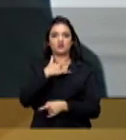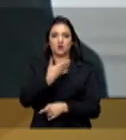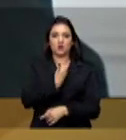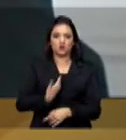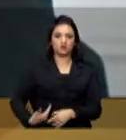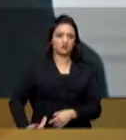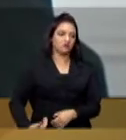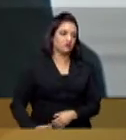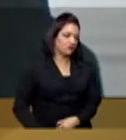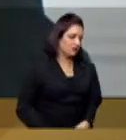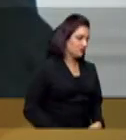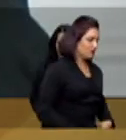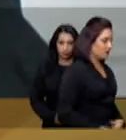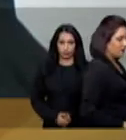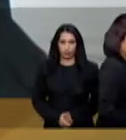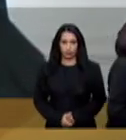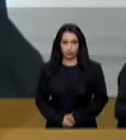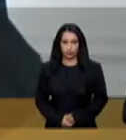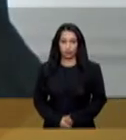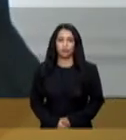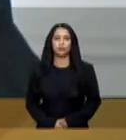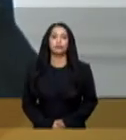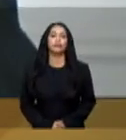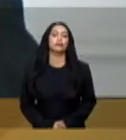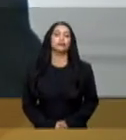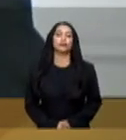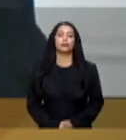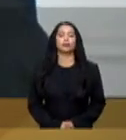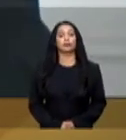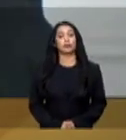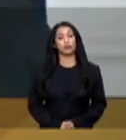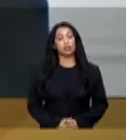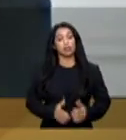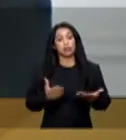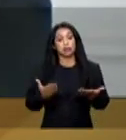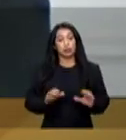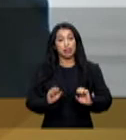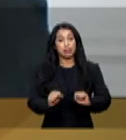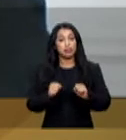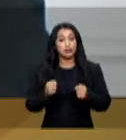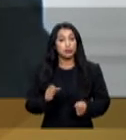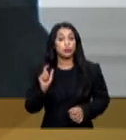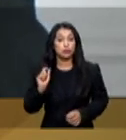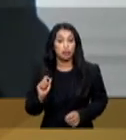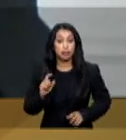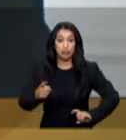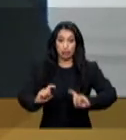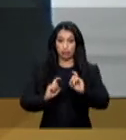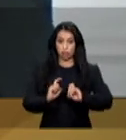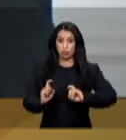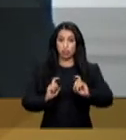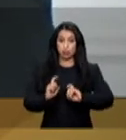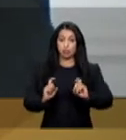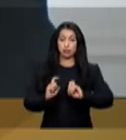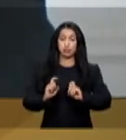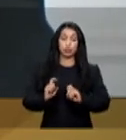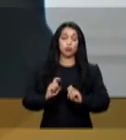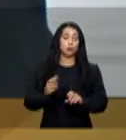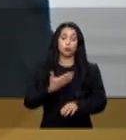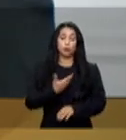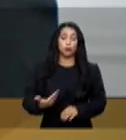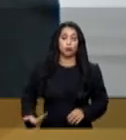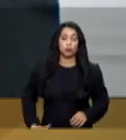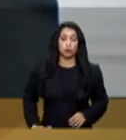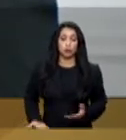do contrabando, a objetividade jurídica é a defesa da administração pública, né? A defesa do erário,